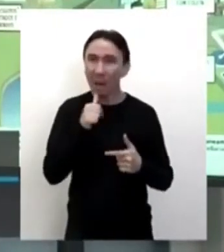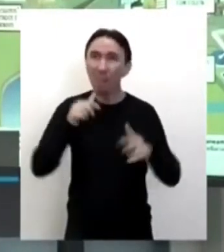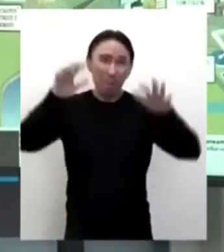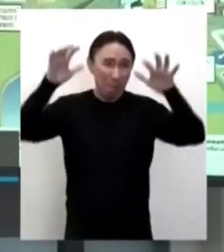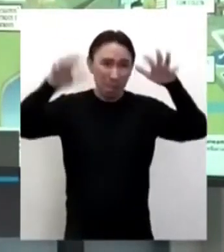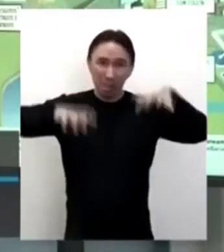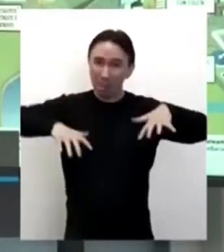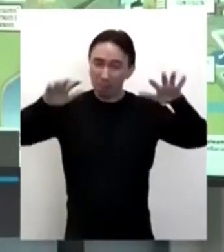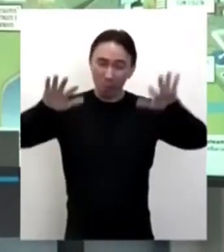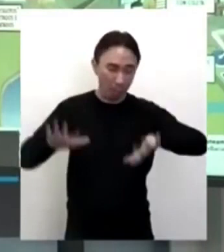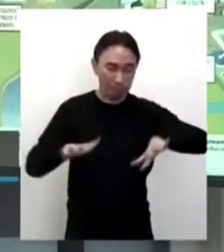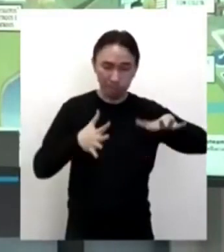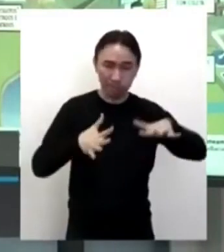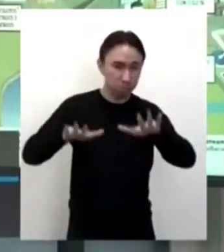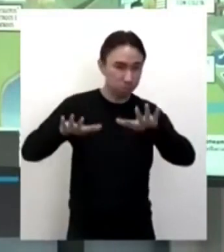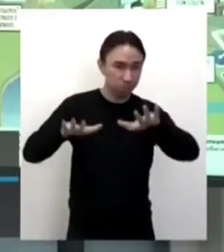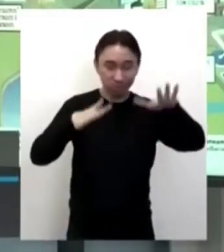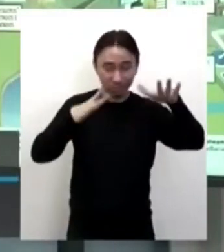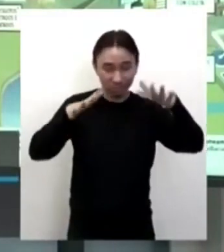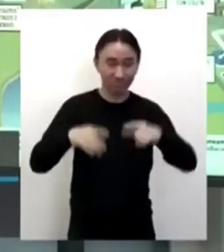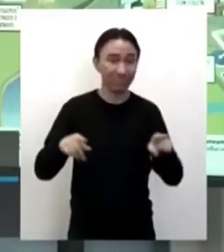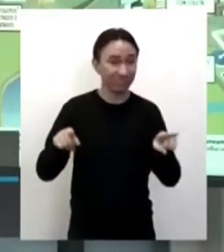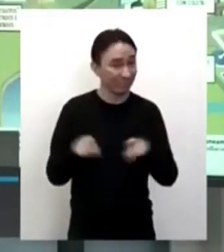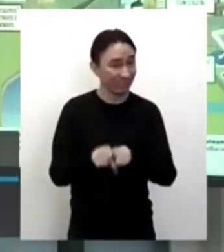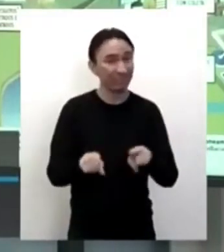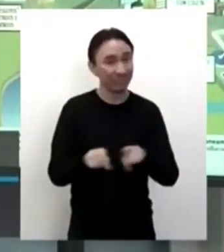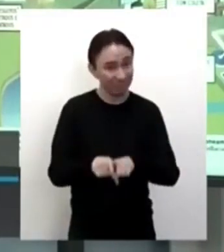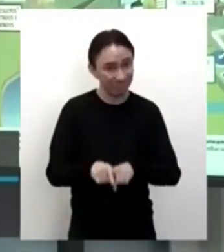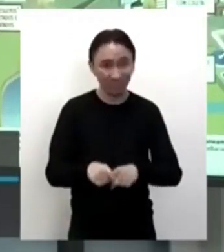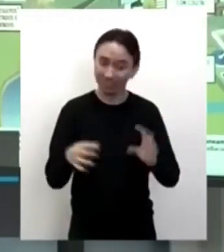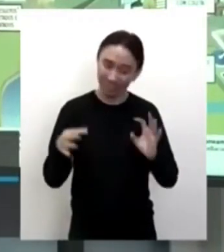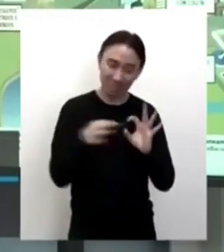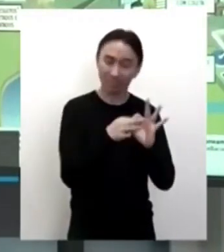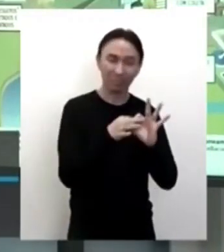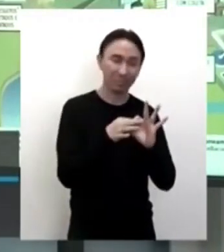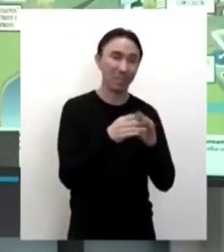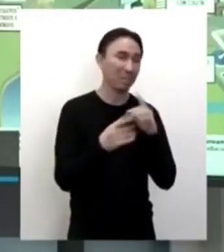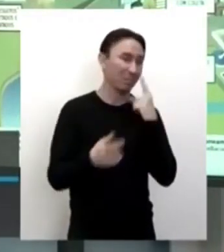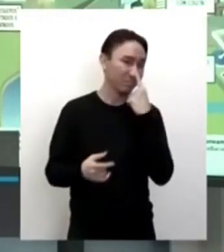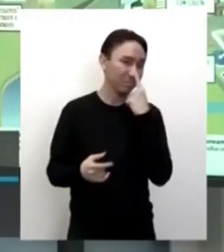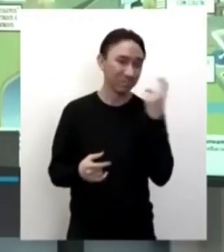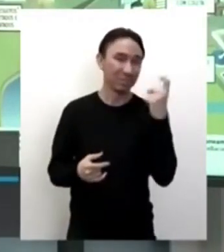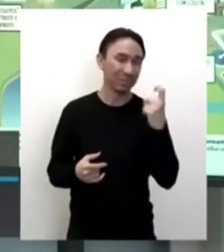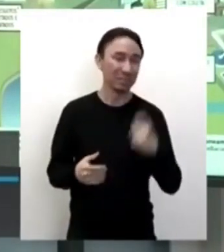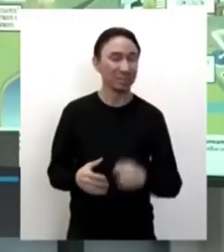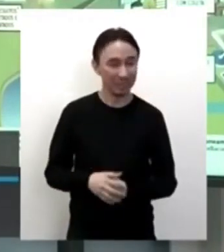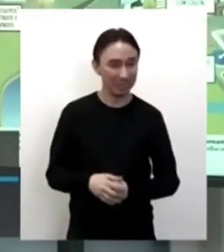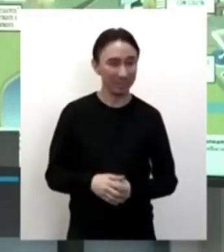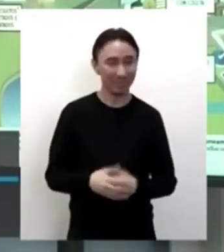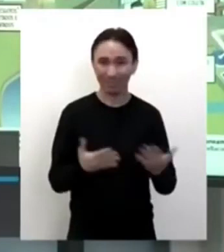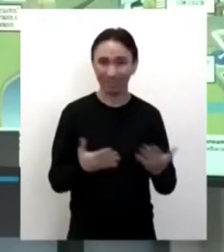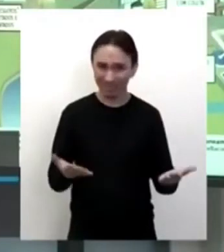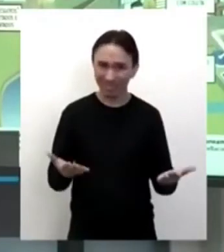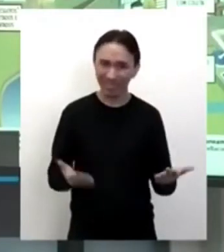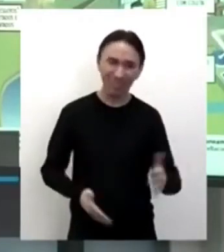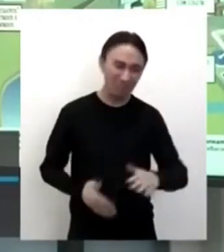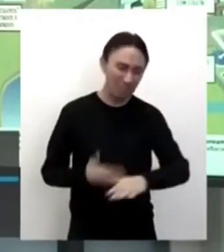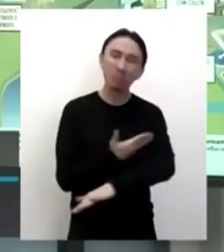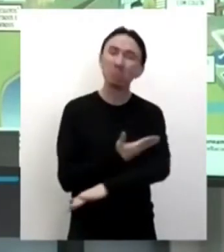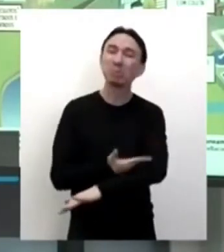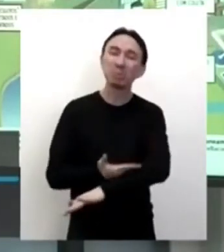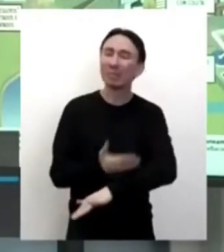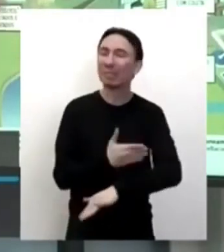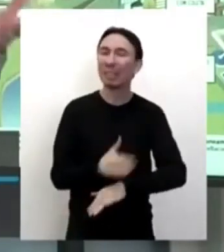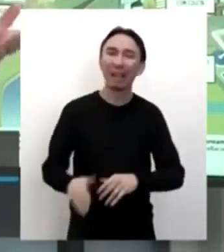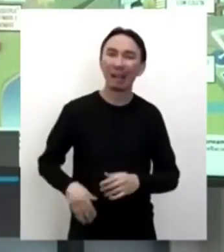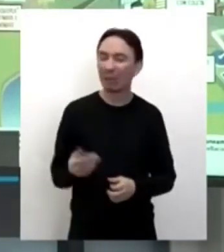que deve ser colocado como um exemplo para se tirar esse costume de se jogar qualquer resíduo